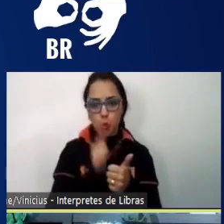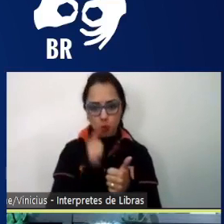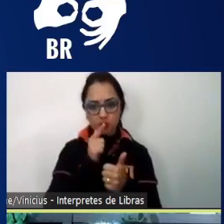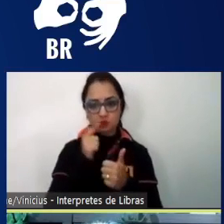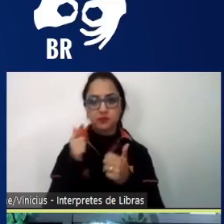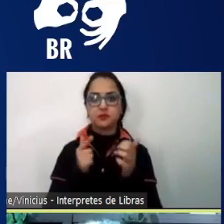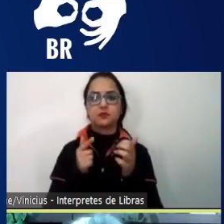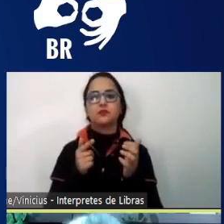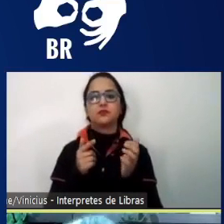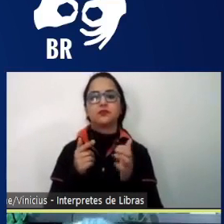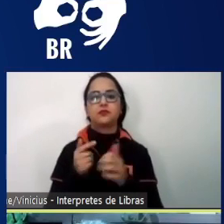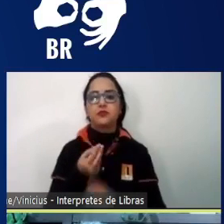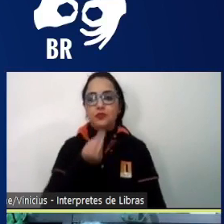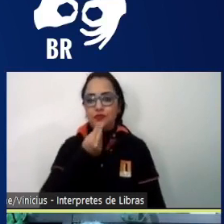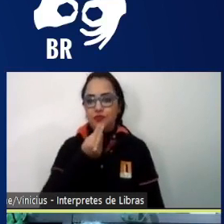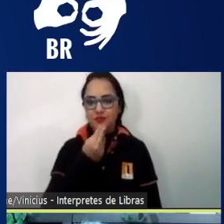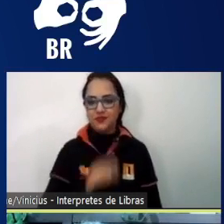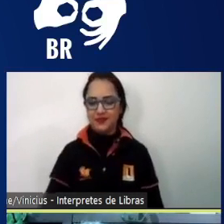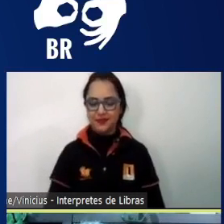Então,